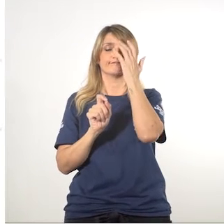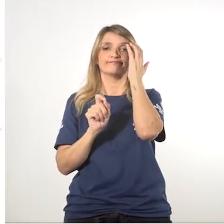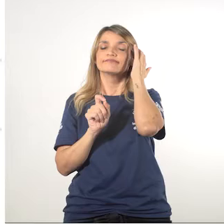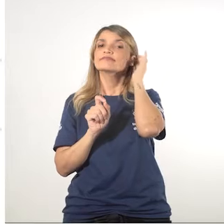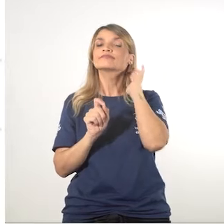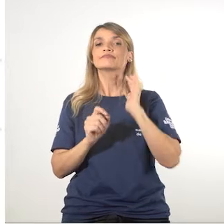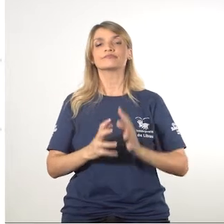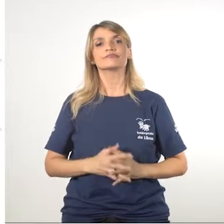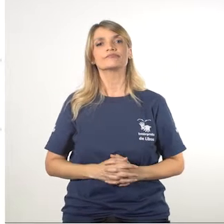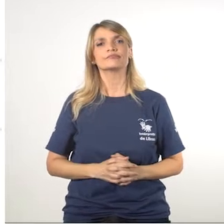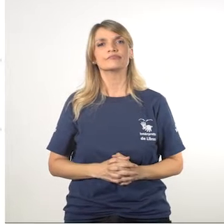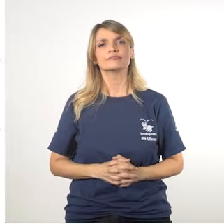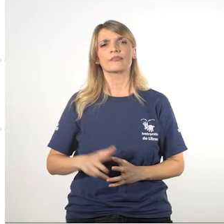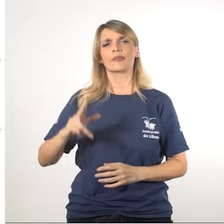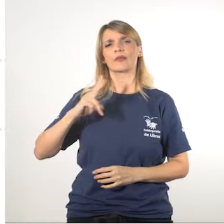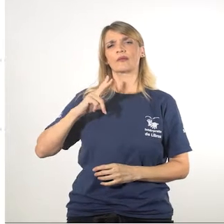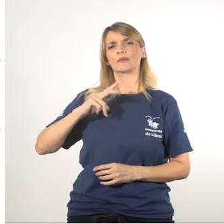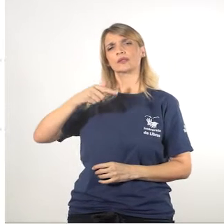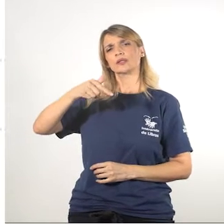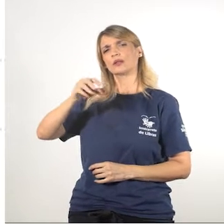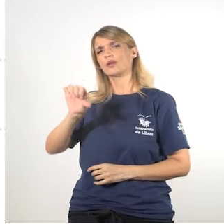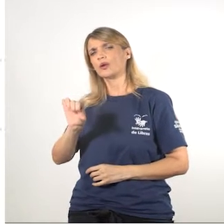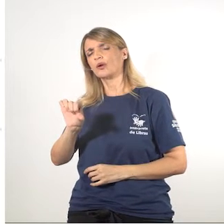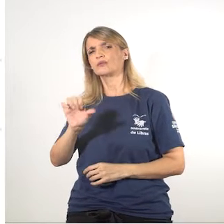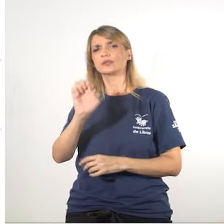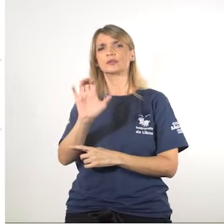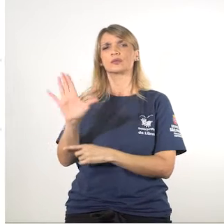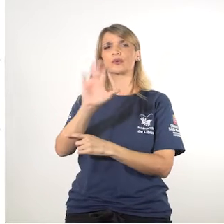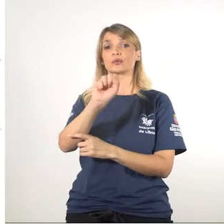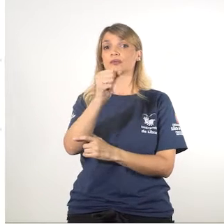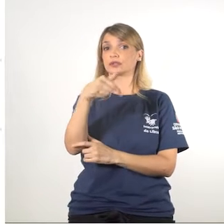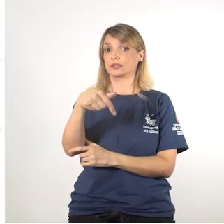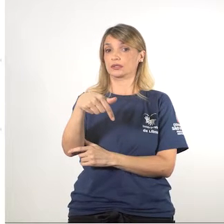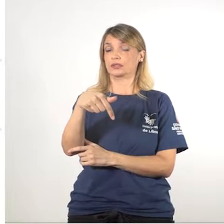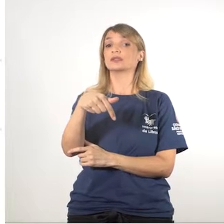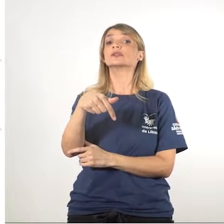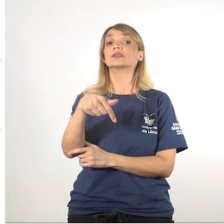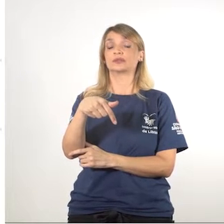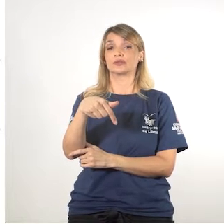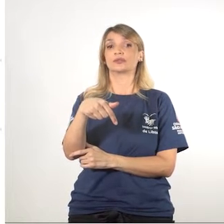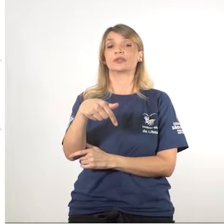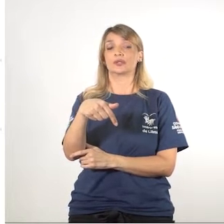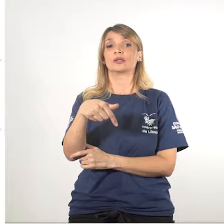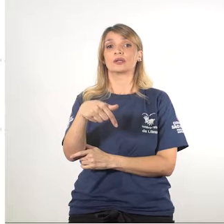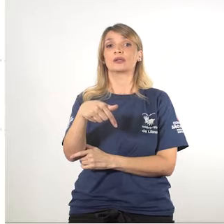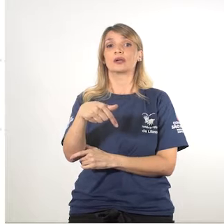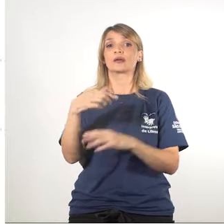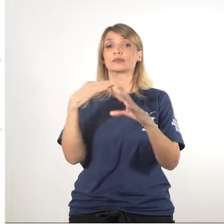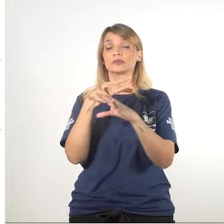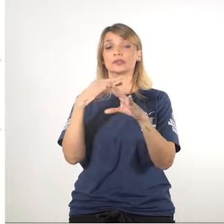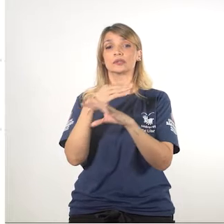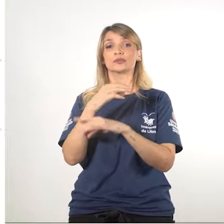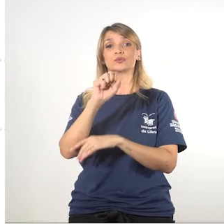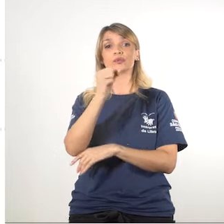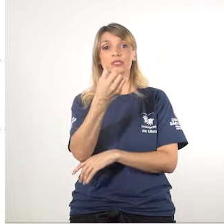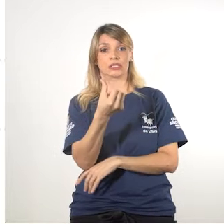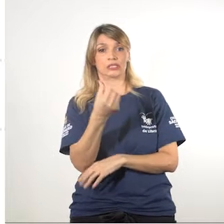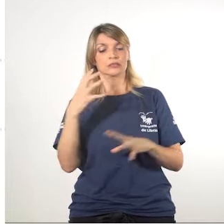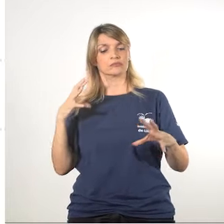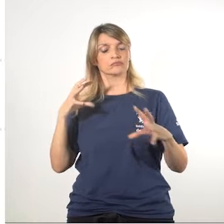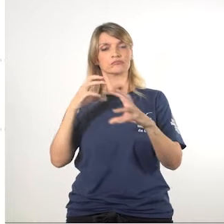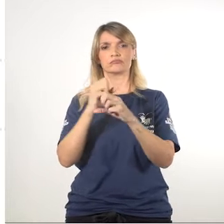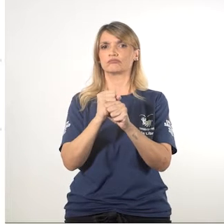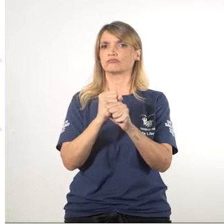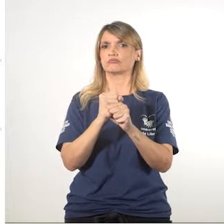então nós podemos ver privado 79, estadual 87, municipal 86. Isso na combinação, volto